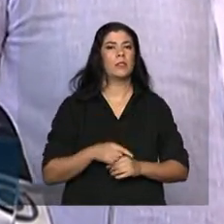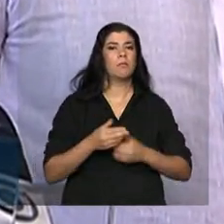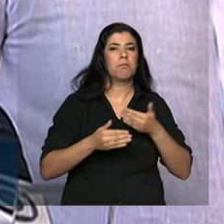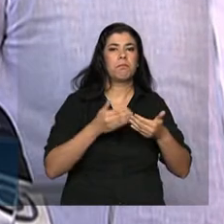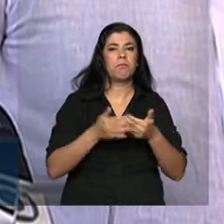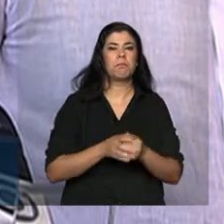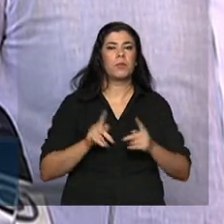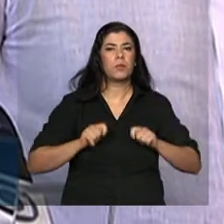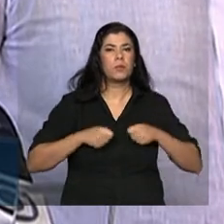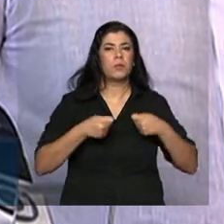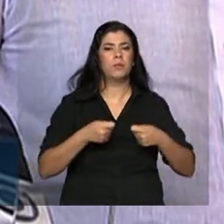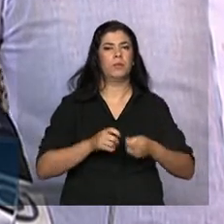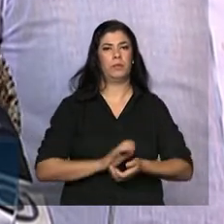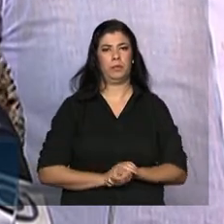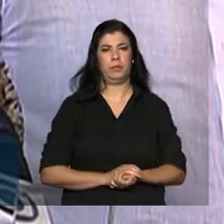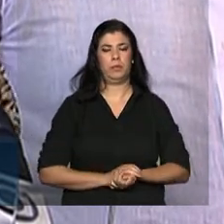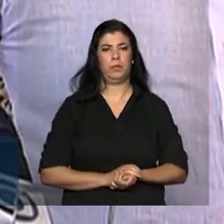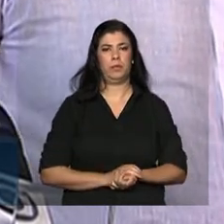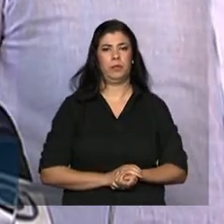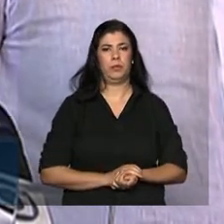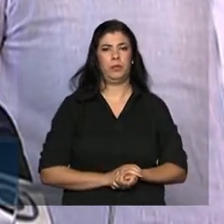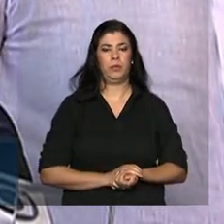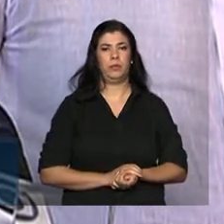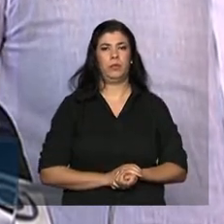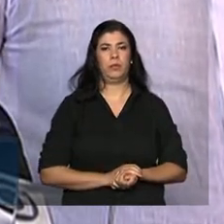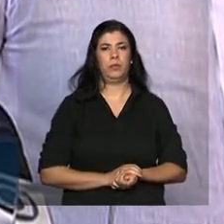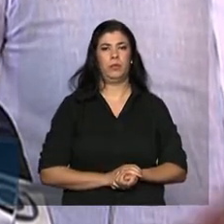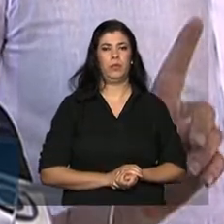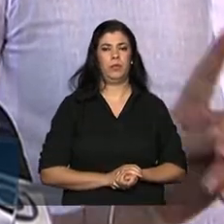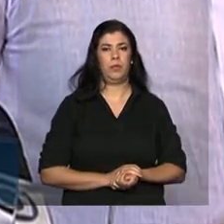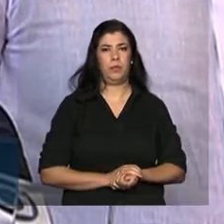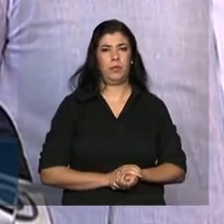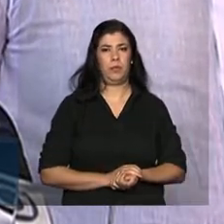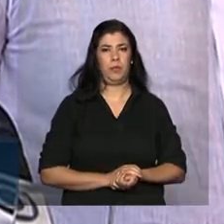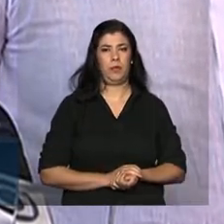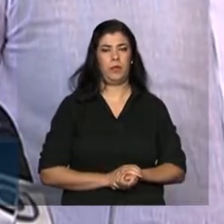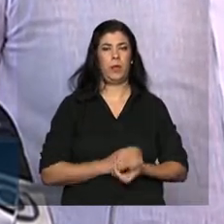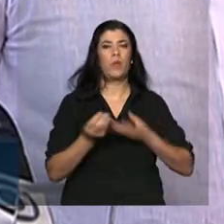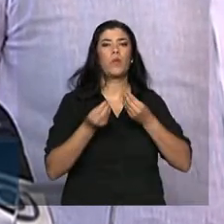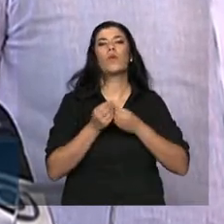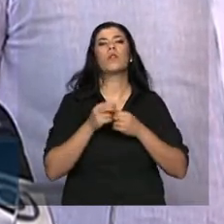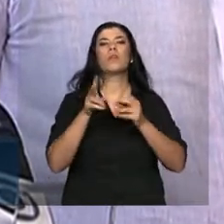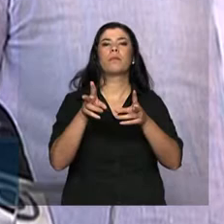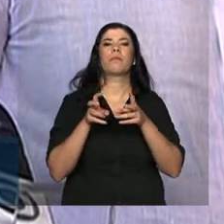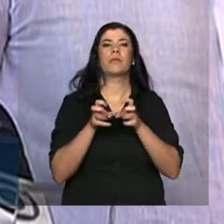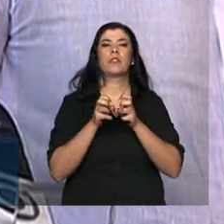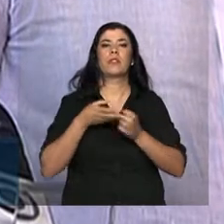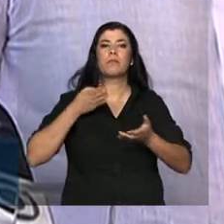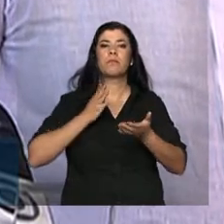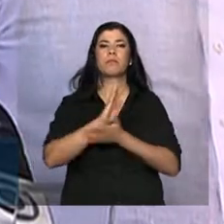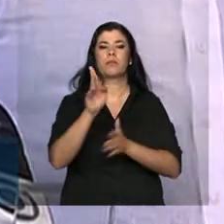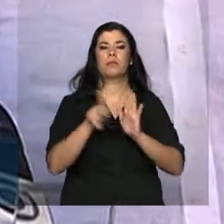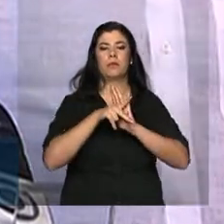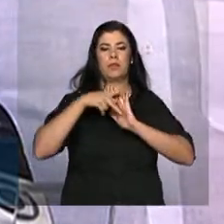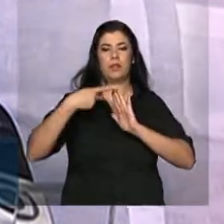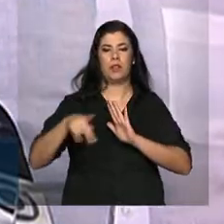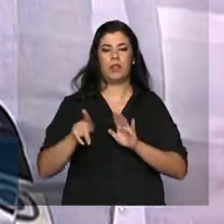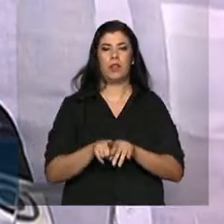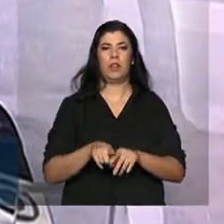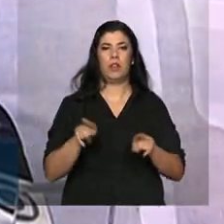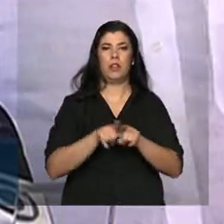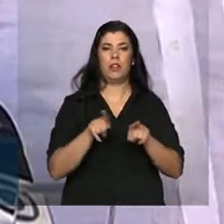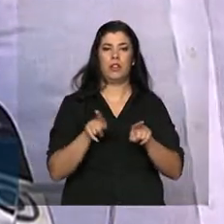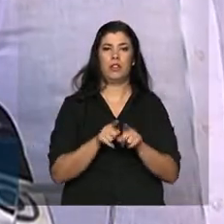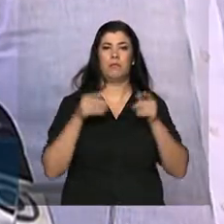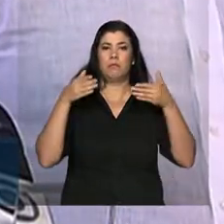Presidente, sobre a lei de terceirização, como que a senhora viu? Como é que a senhora viu a aprovação da lei na Câmara? Olha, ela